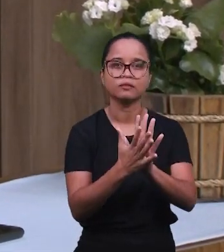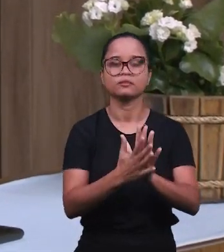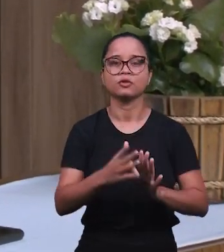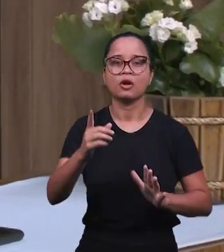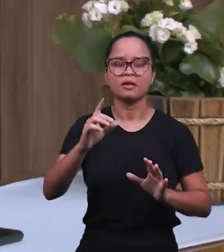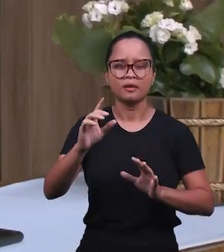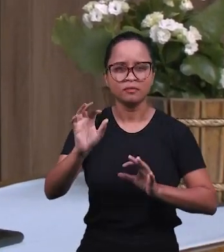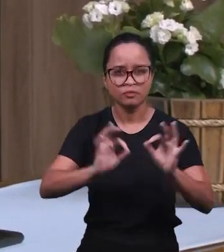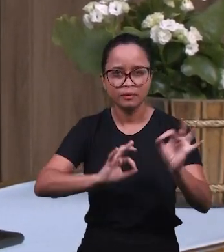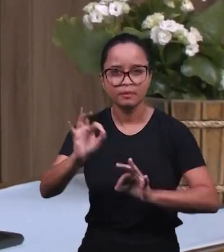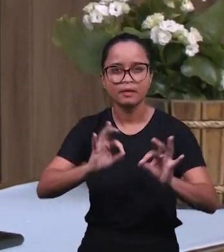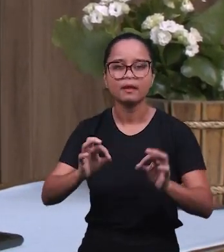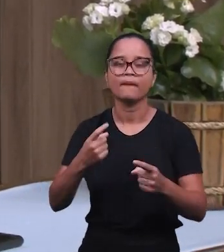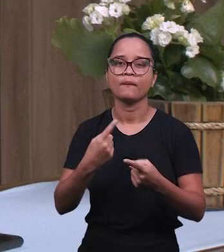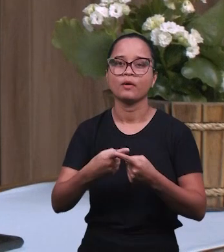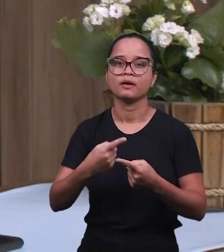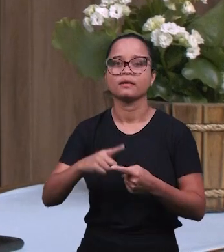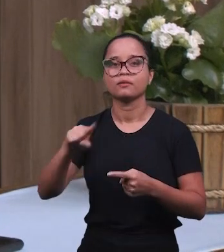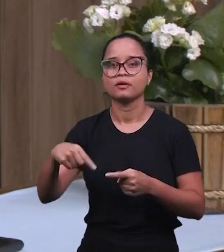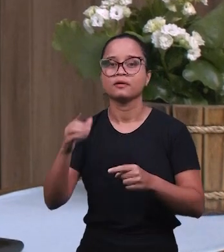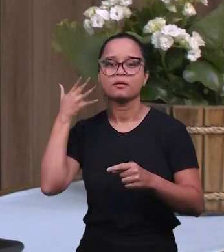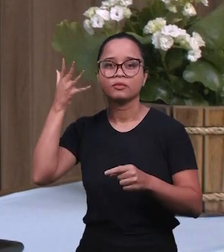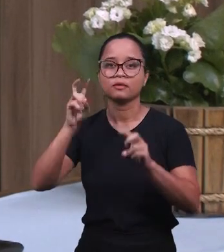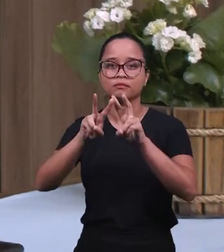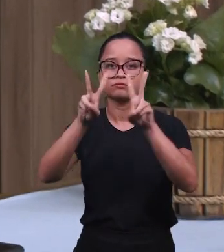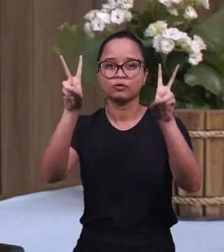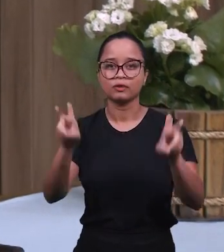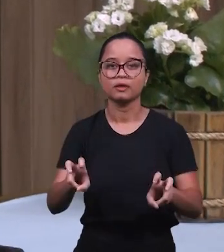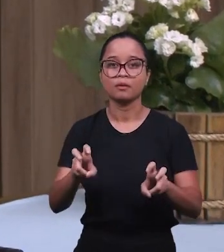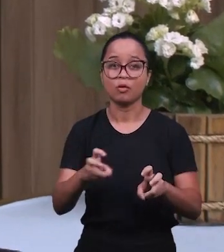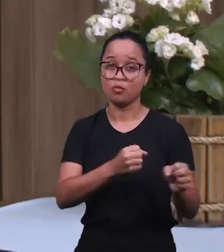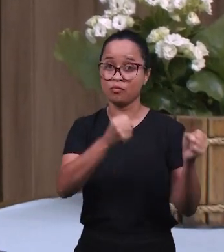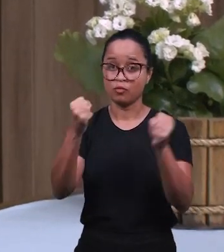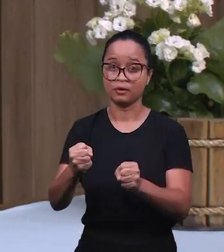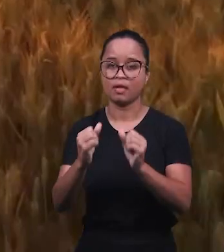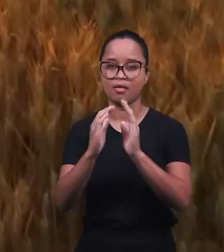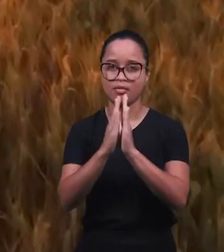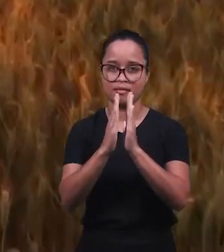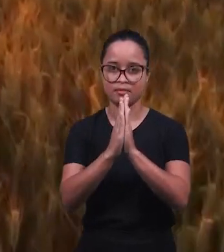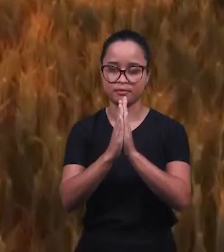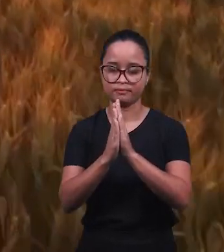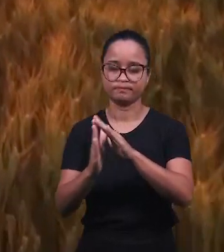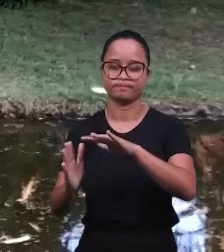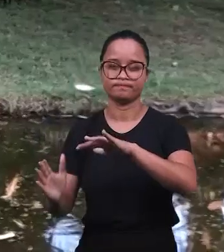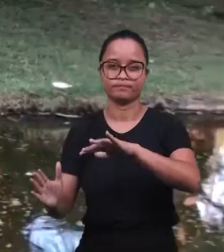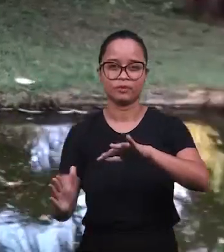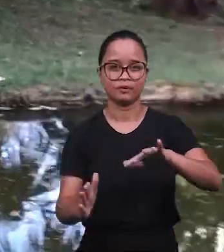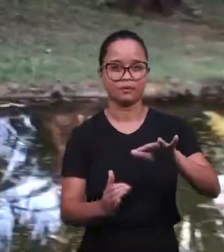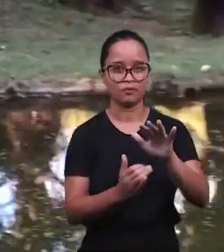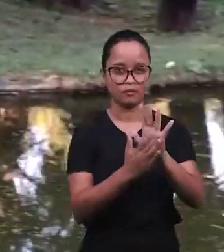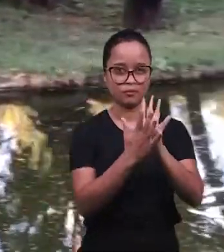Gilberto vai trazer uma mensagem com o tema O Poder da Oração.